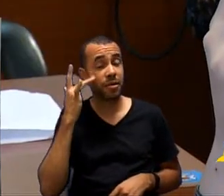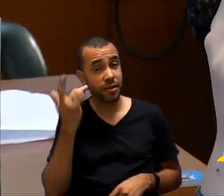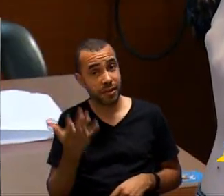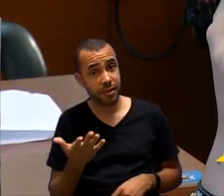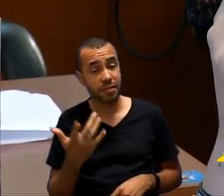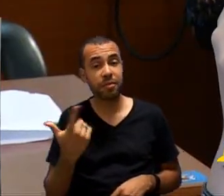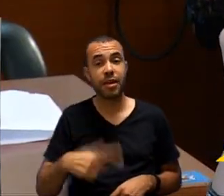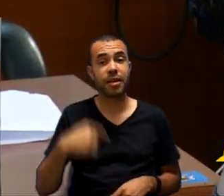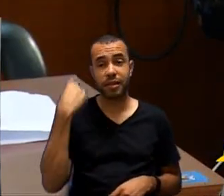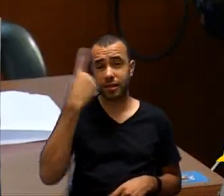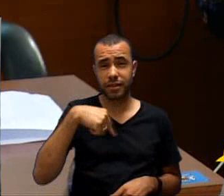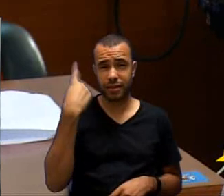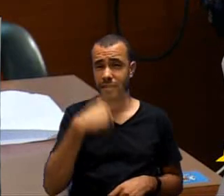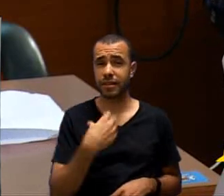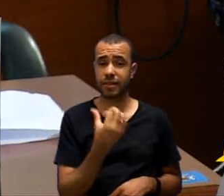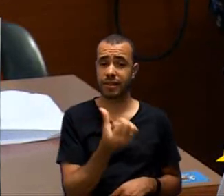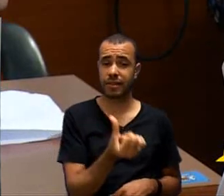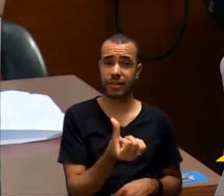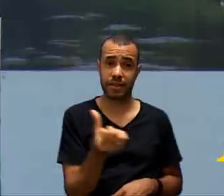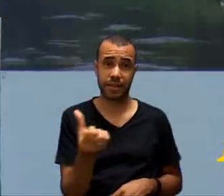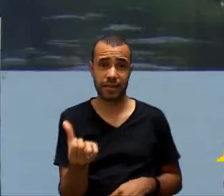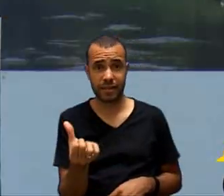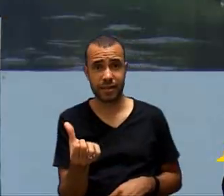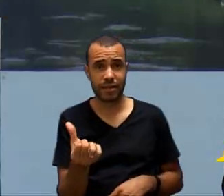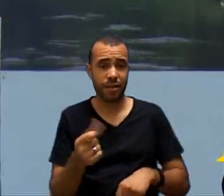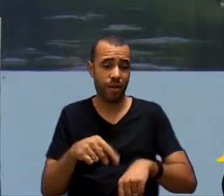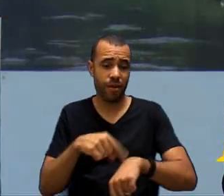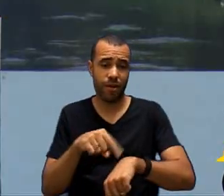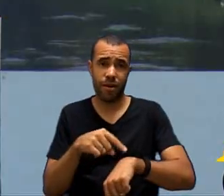teve a oportunidade de conviver com todos vocês.